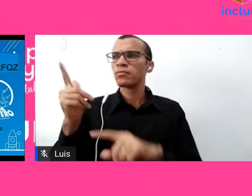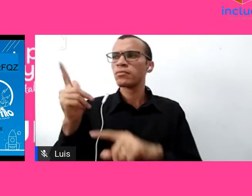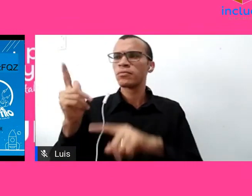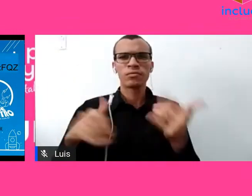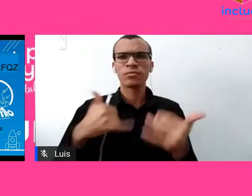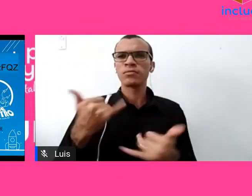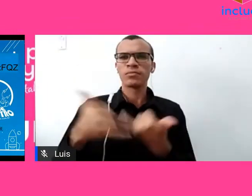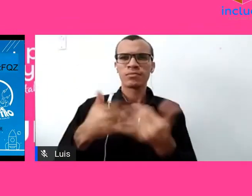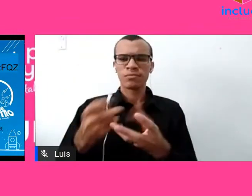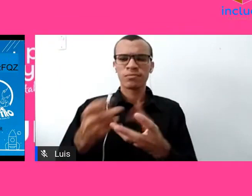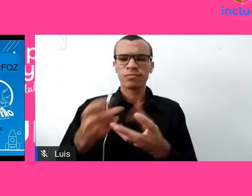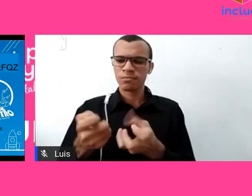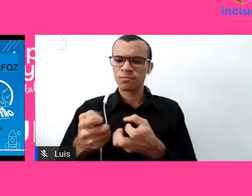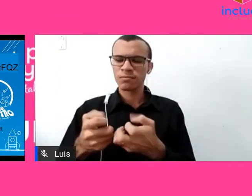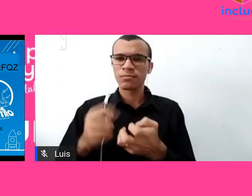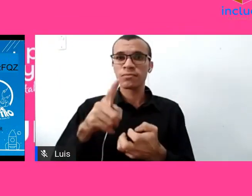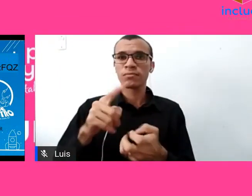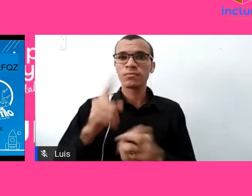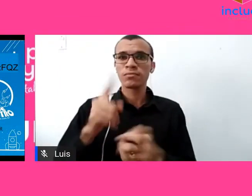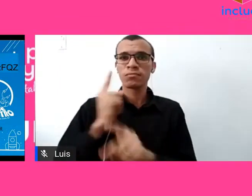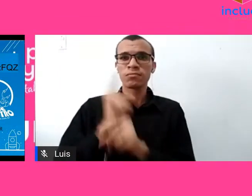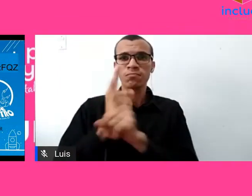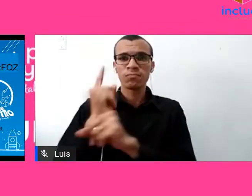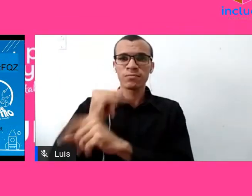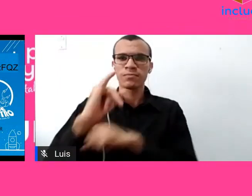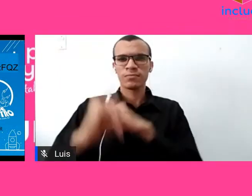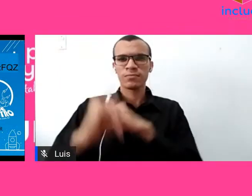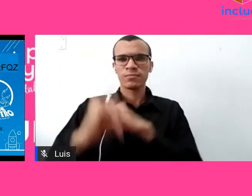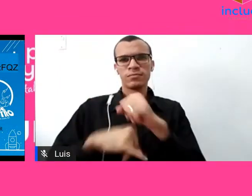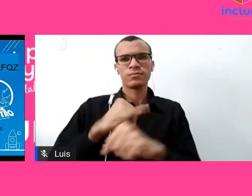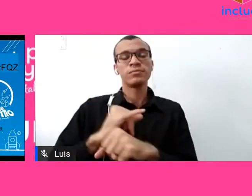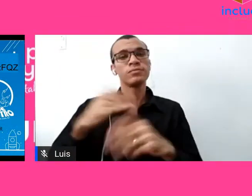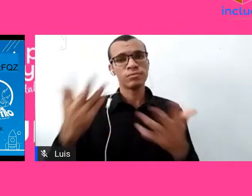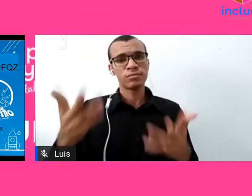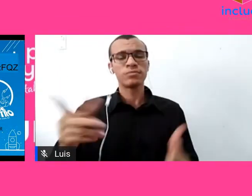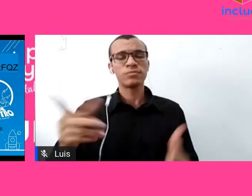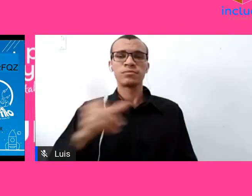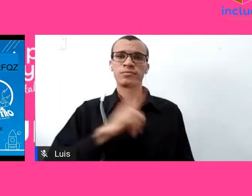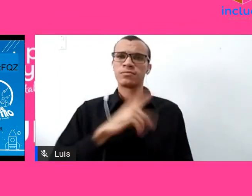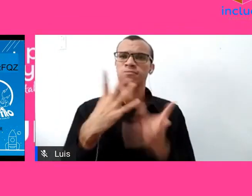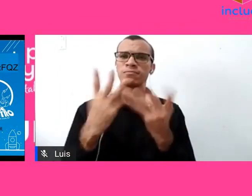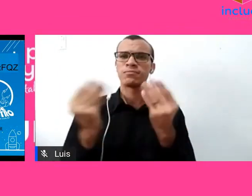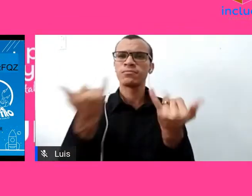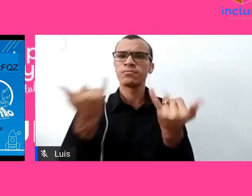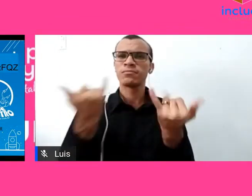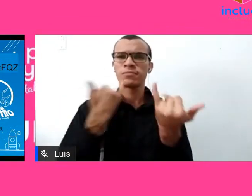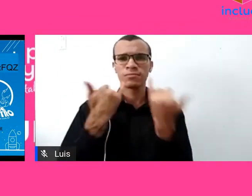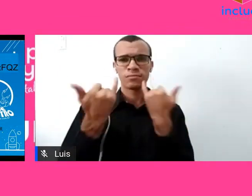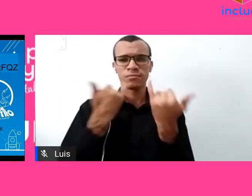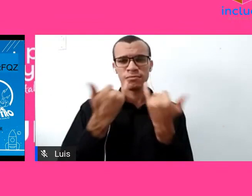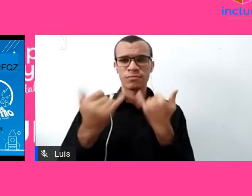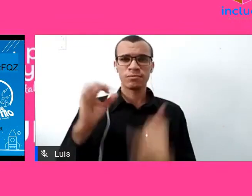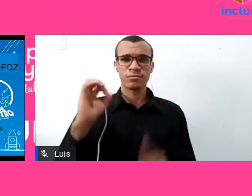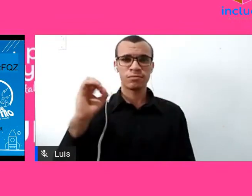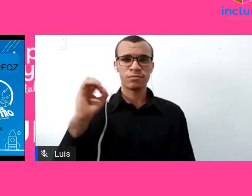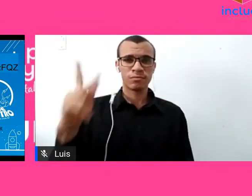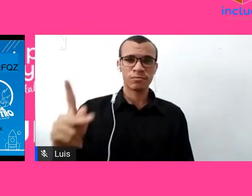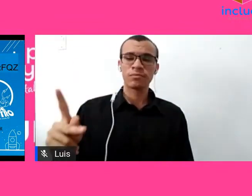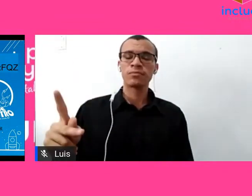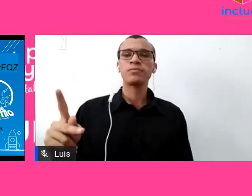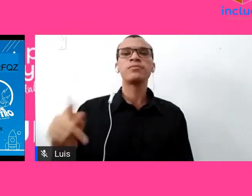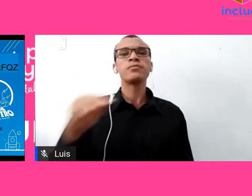várias coisas na internet. Então, existe muita informação, ok? Para você